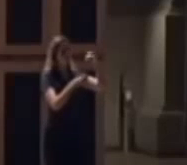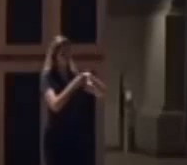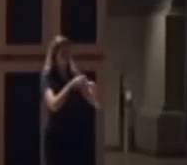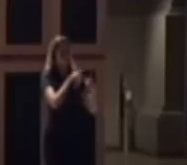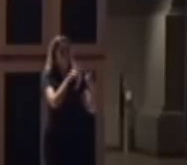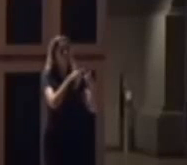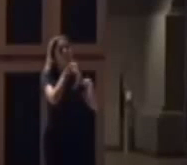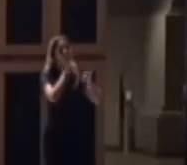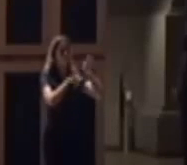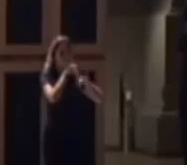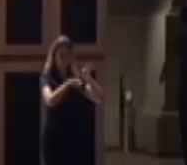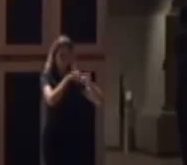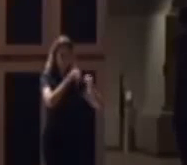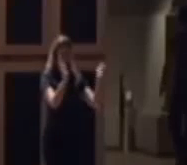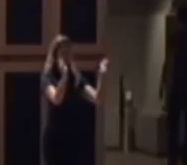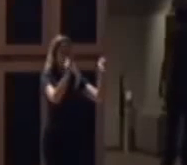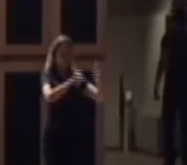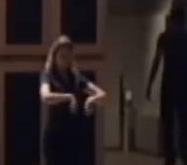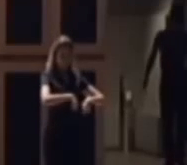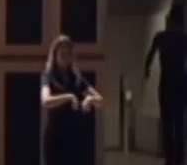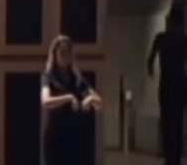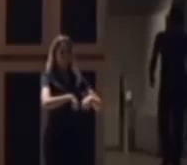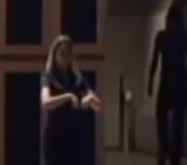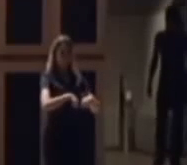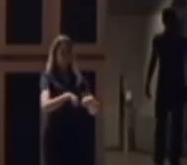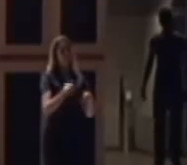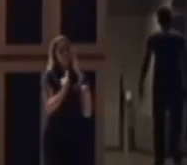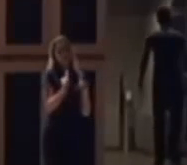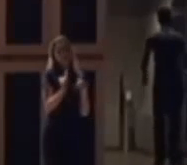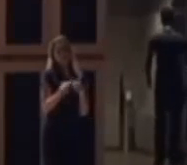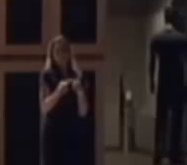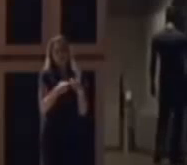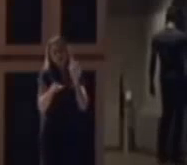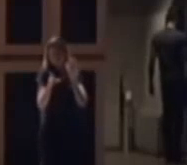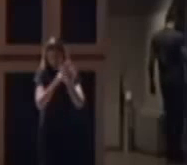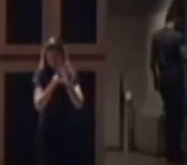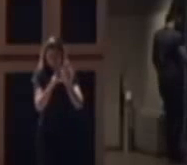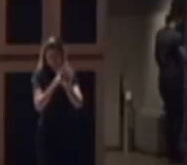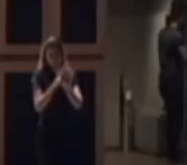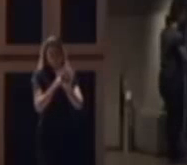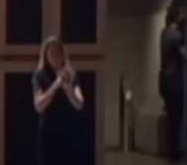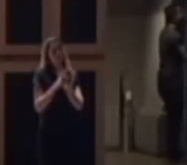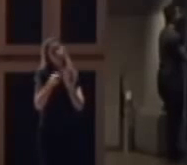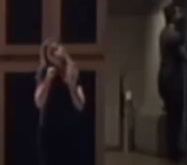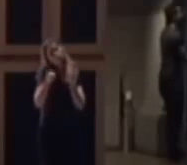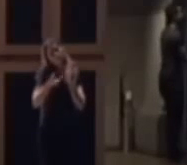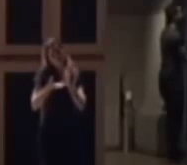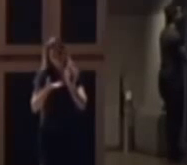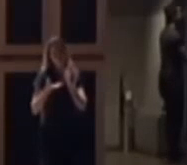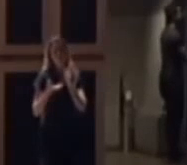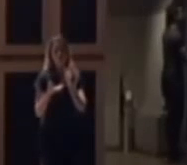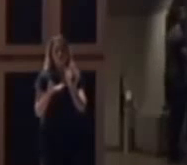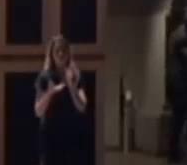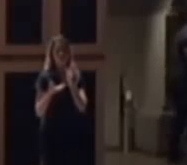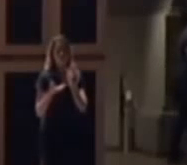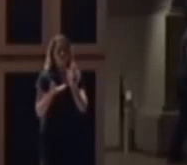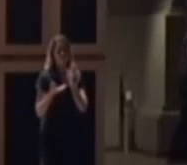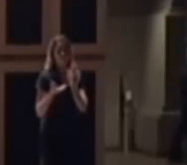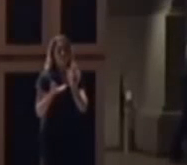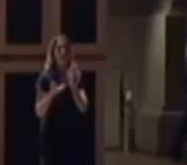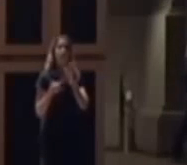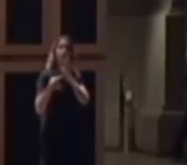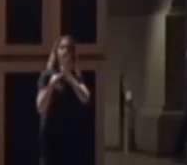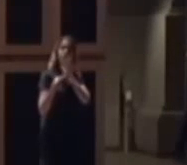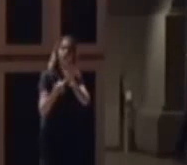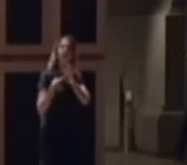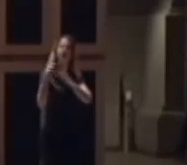de capacitação para o órgão estatal parceiro, porque é uma legislação muito recente, os modelos são recentes, a gente ainda